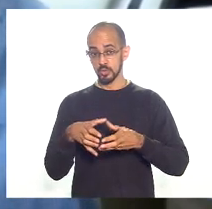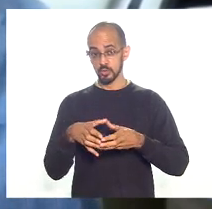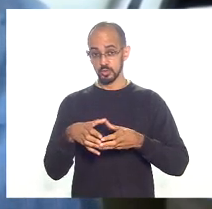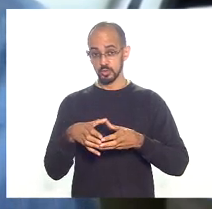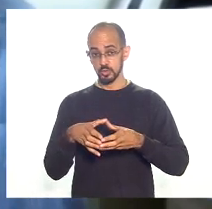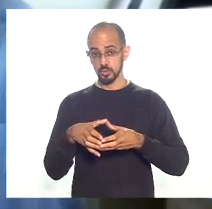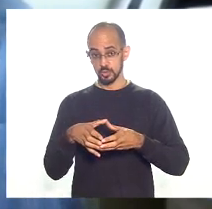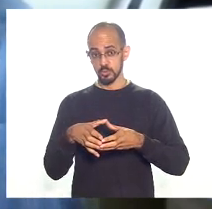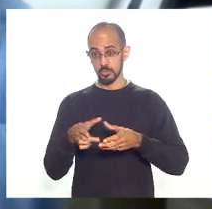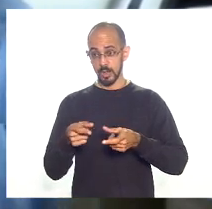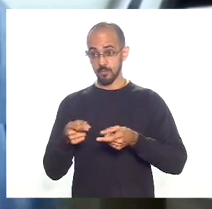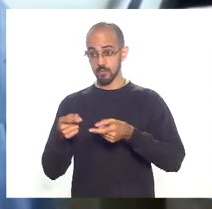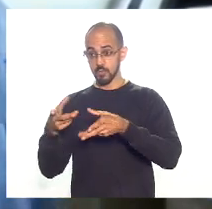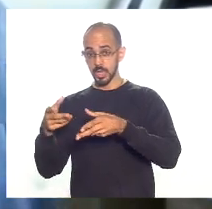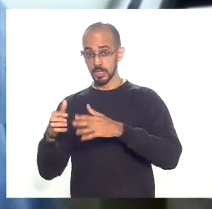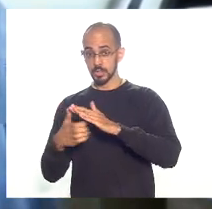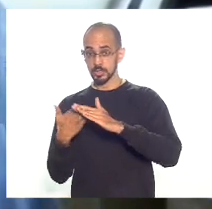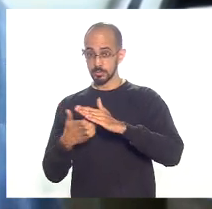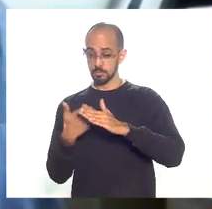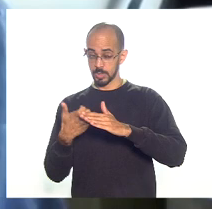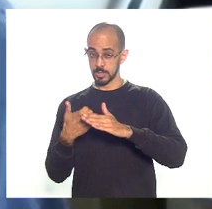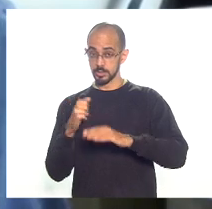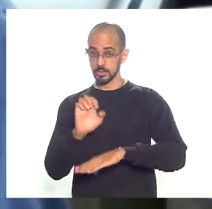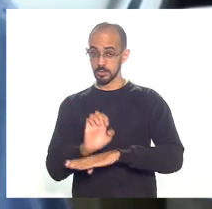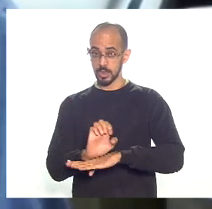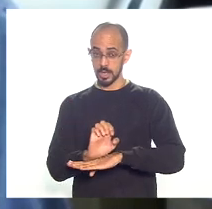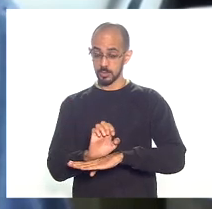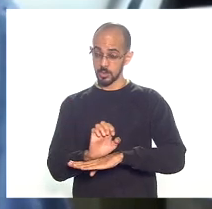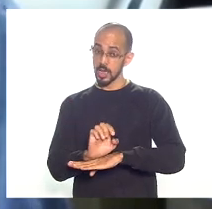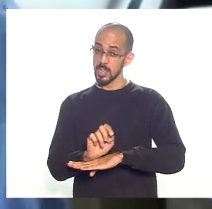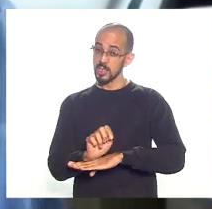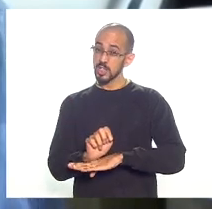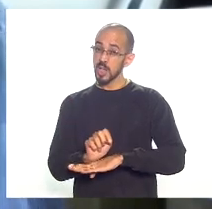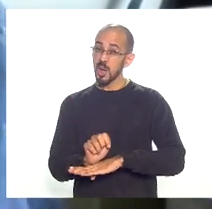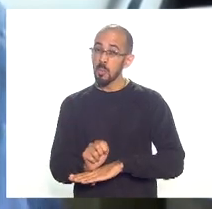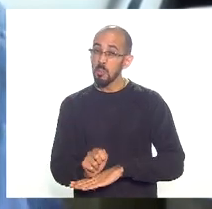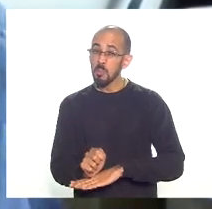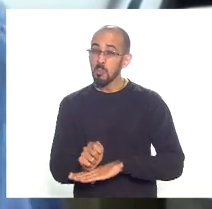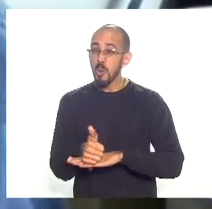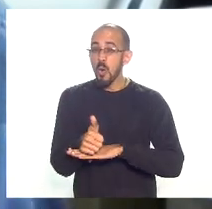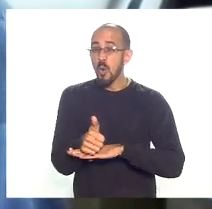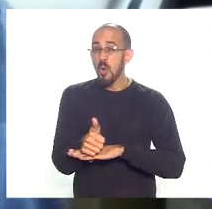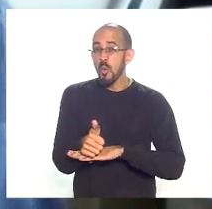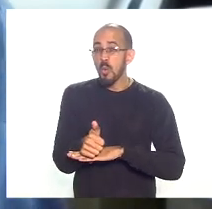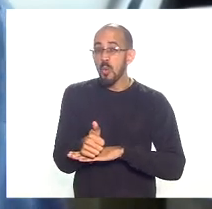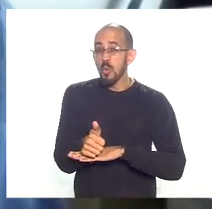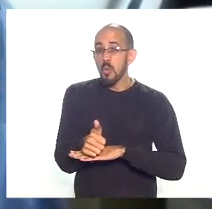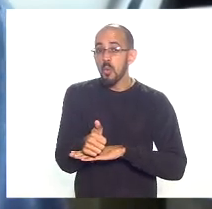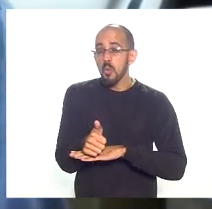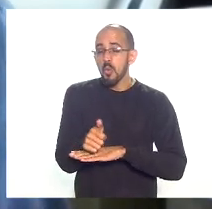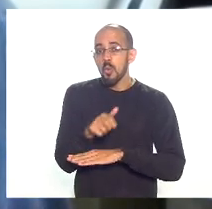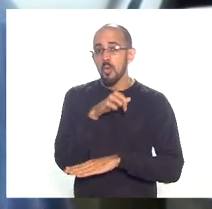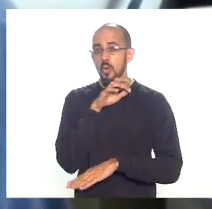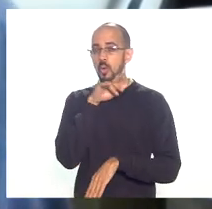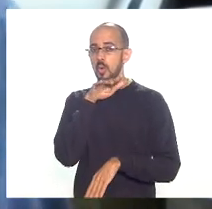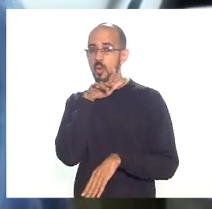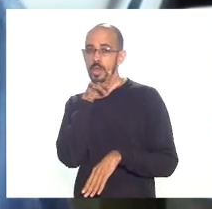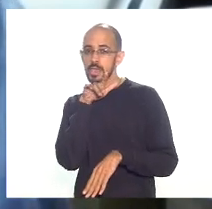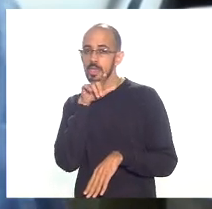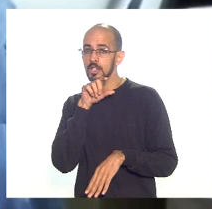concessões um pouquinho só menos amargo porque permitiria